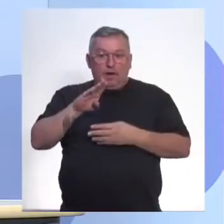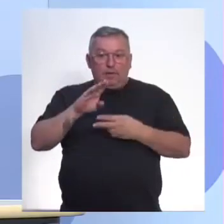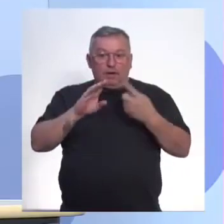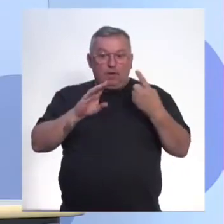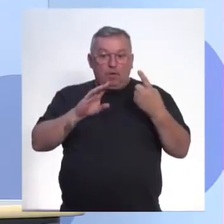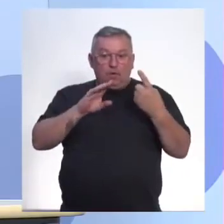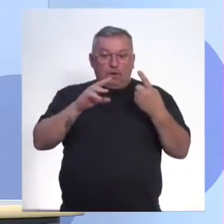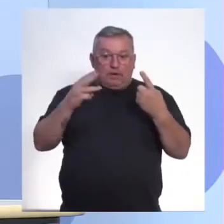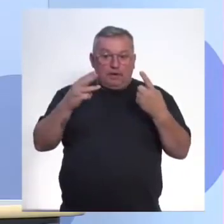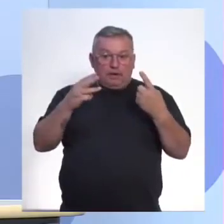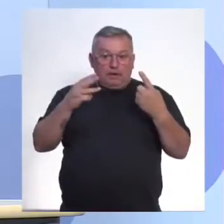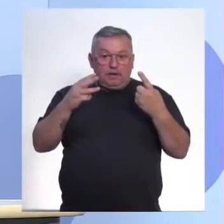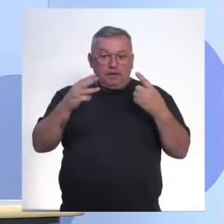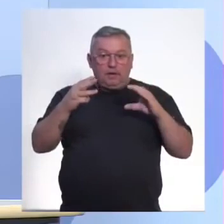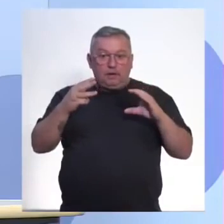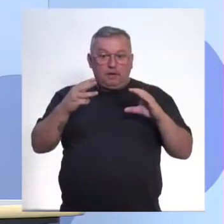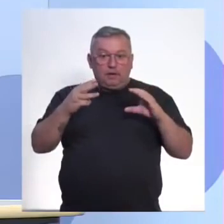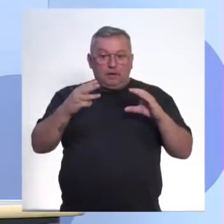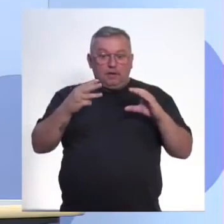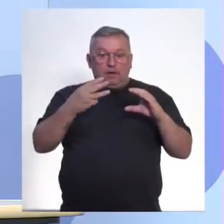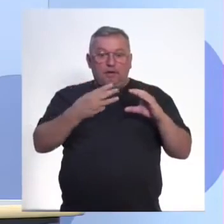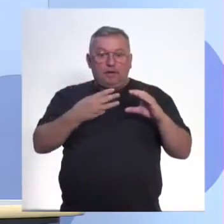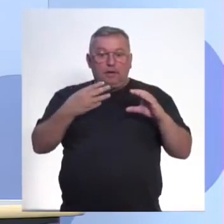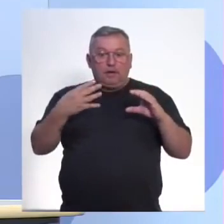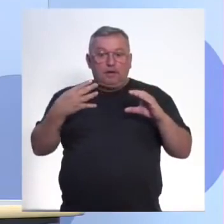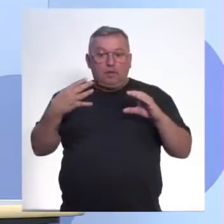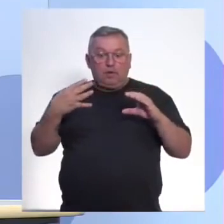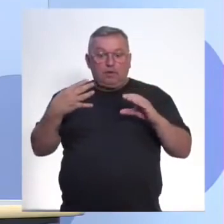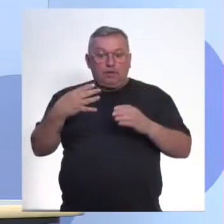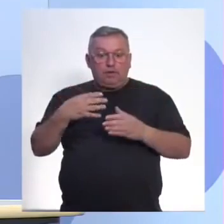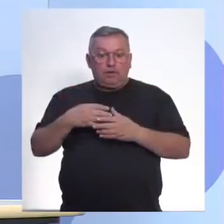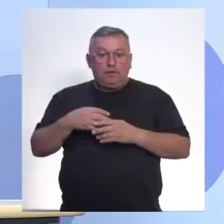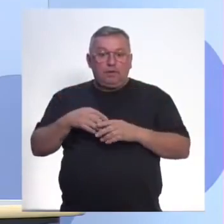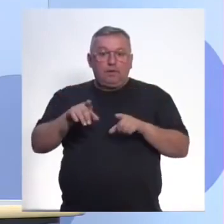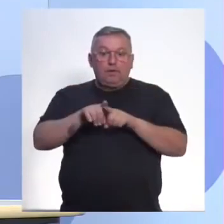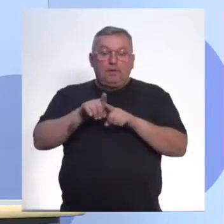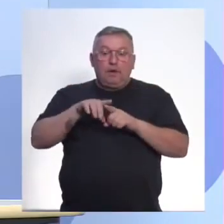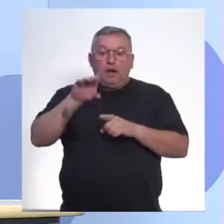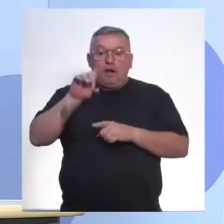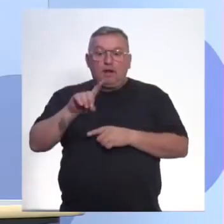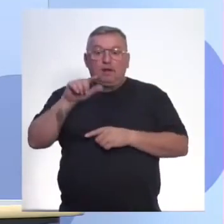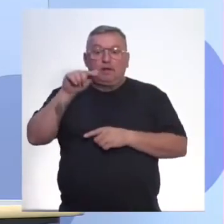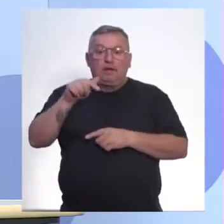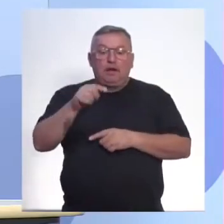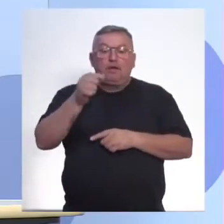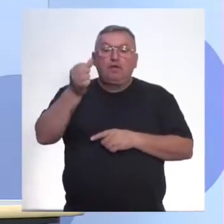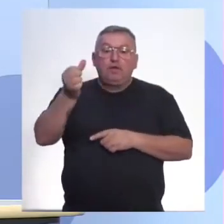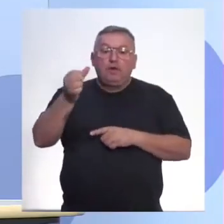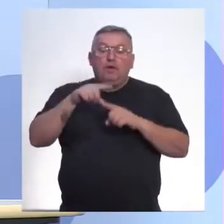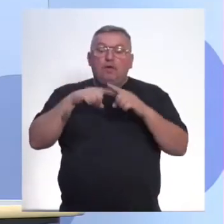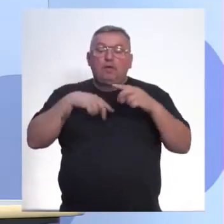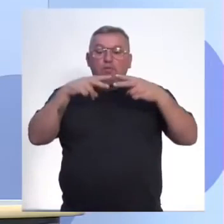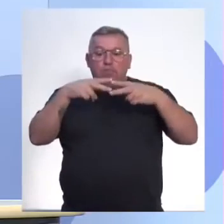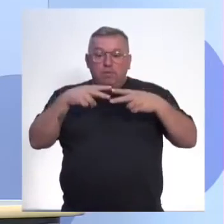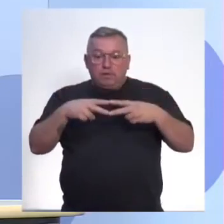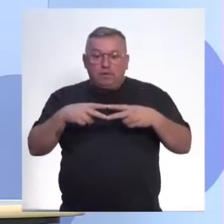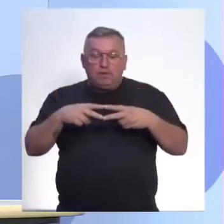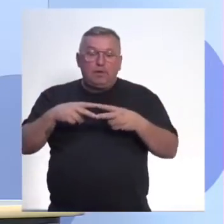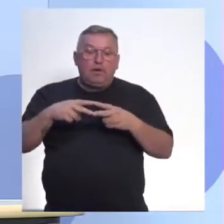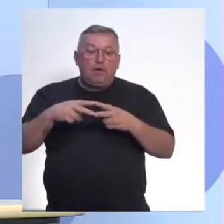e 3. E a C, 3 e 4. E a D, 7 e 6 como par ordenado.